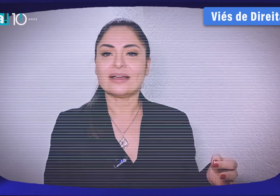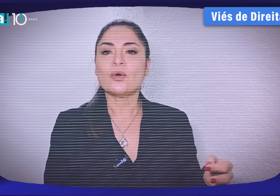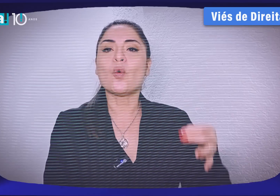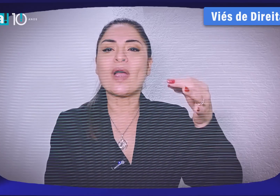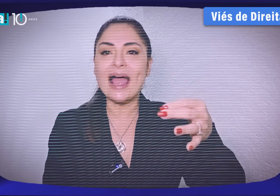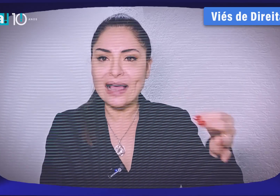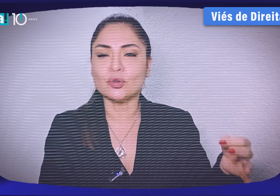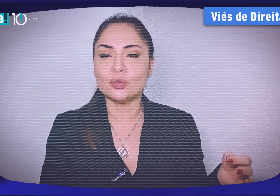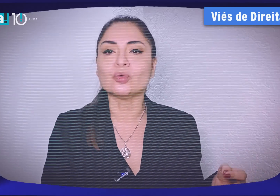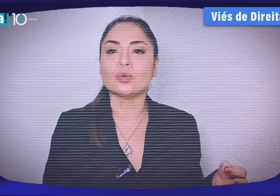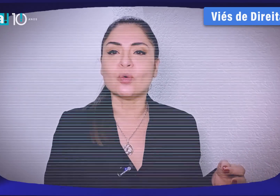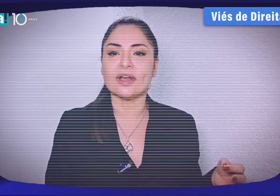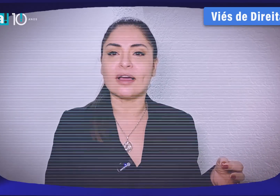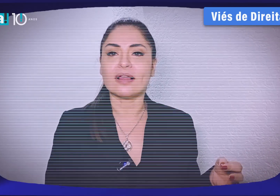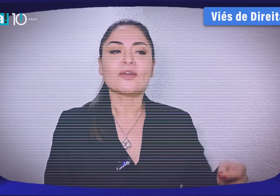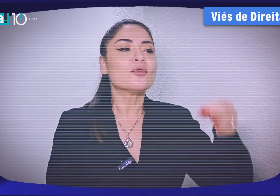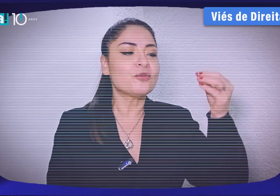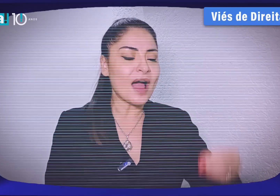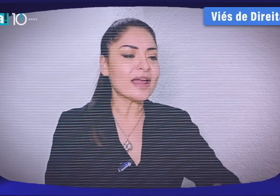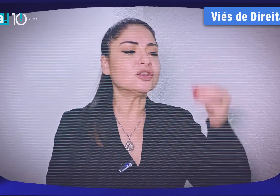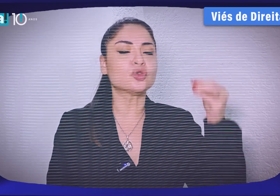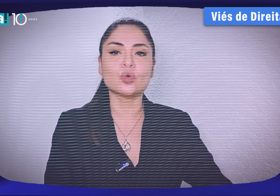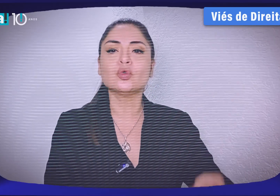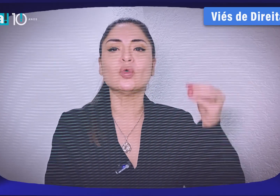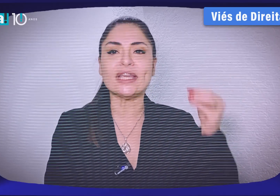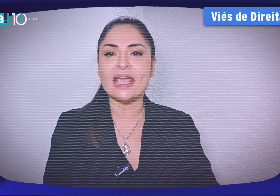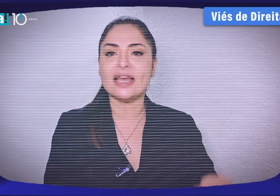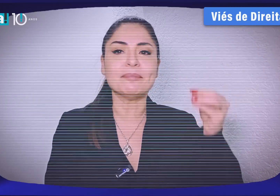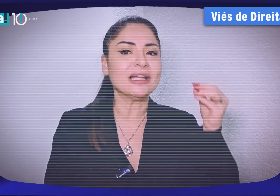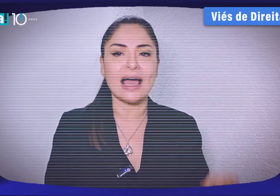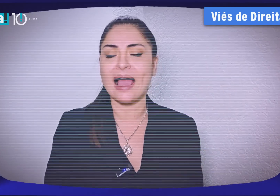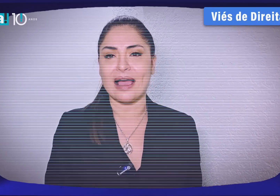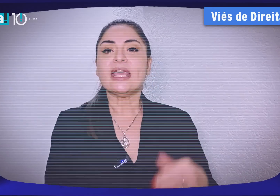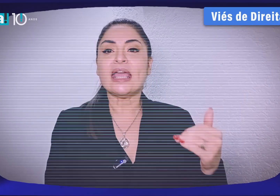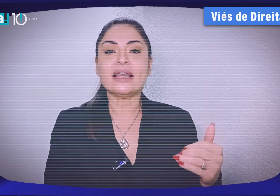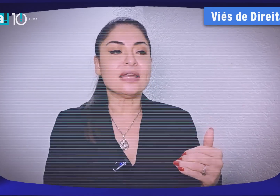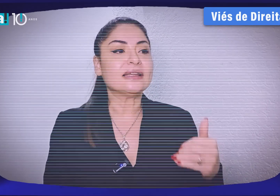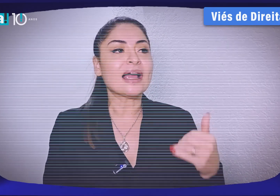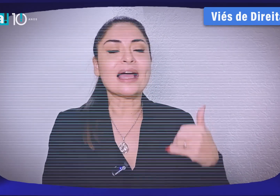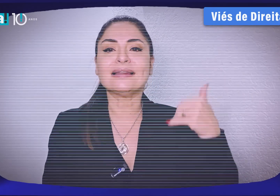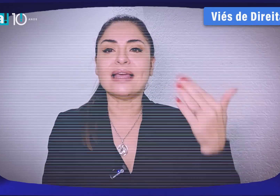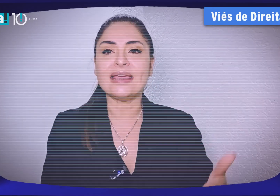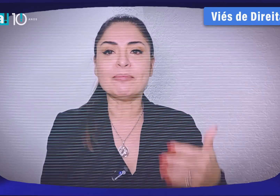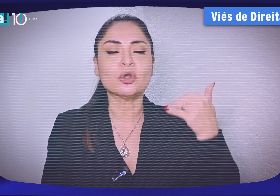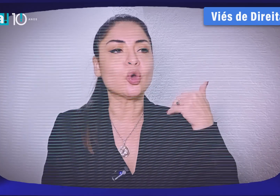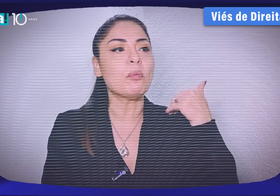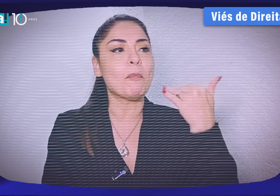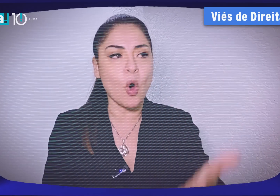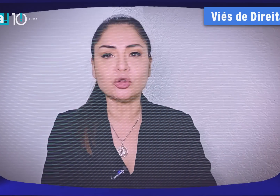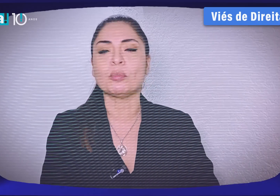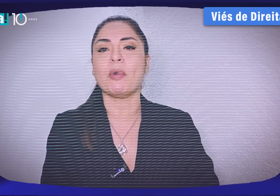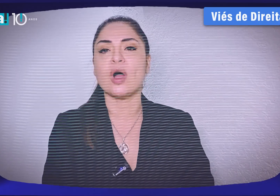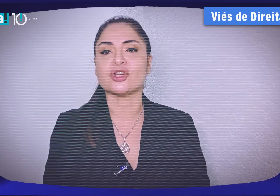esquerdalha, o gado do Lula, faz tudo que ele mandar. Ele, da cadeia, botou